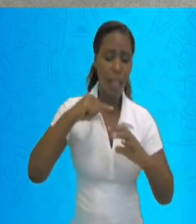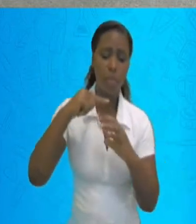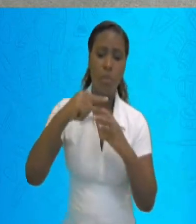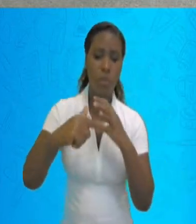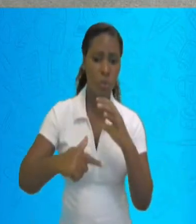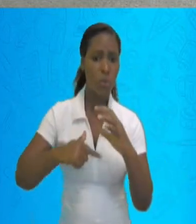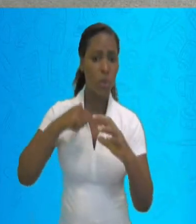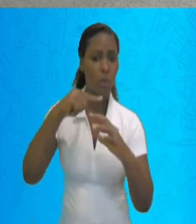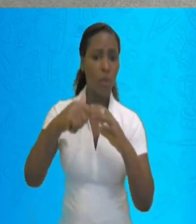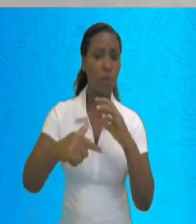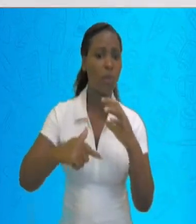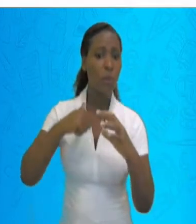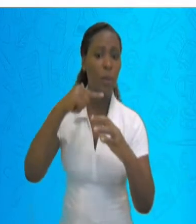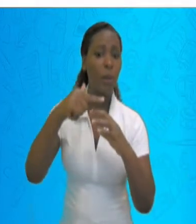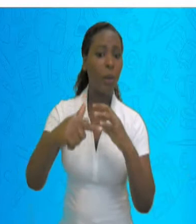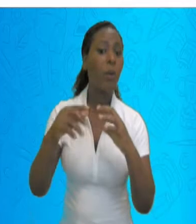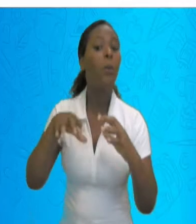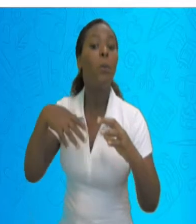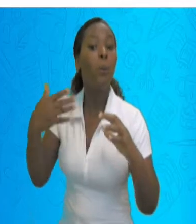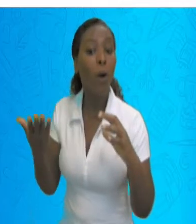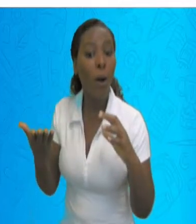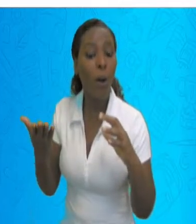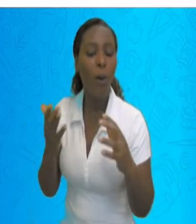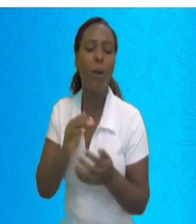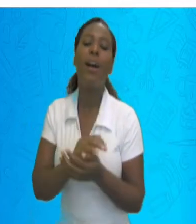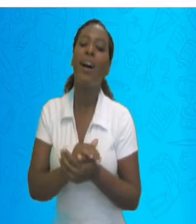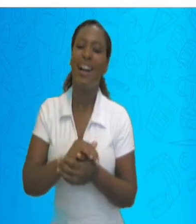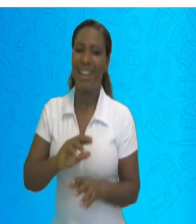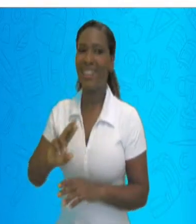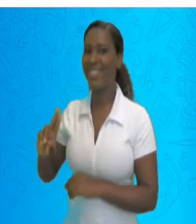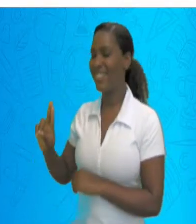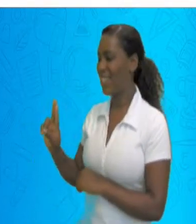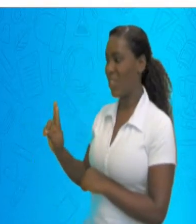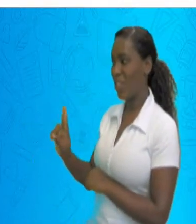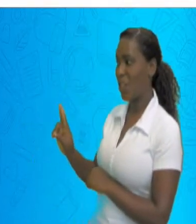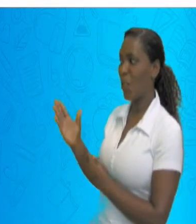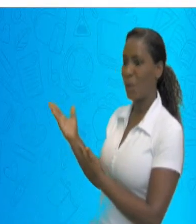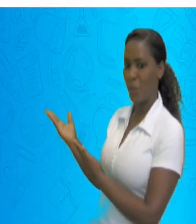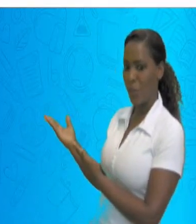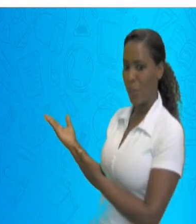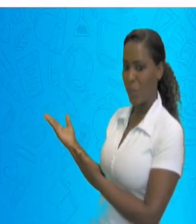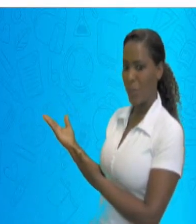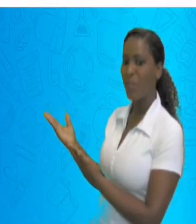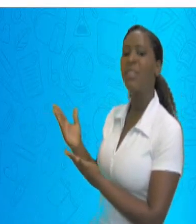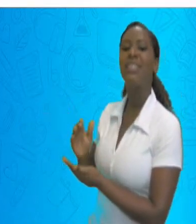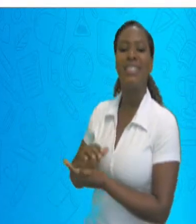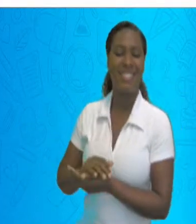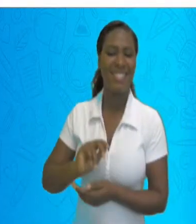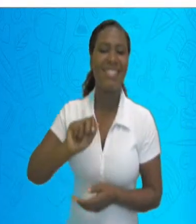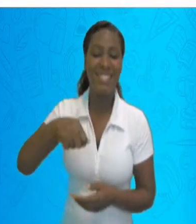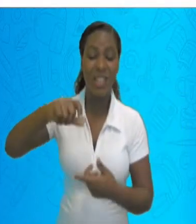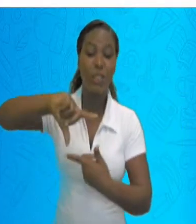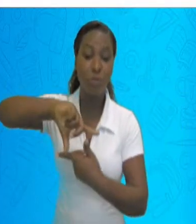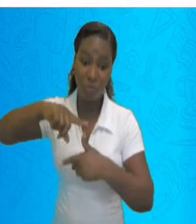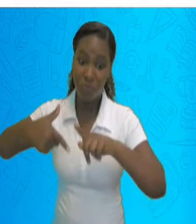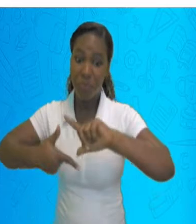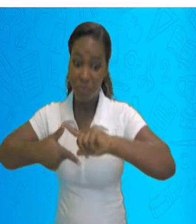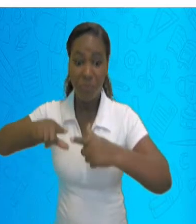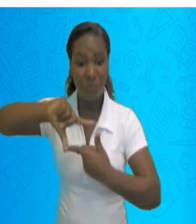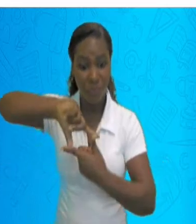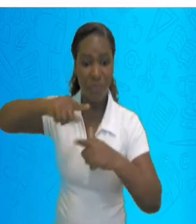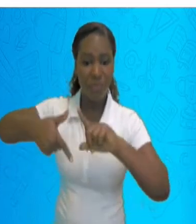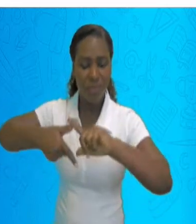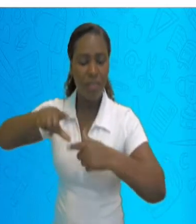parte de geometria. A geometria é uma área de estudo da matemática. É uma ciência